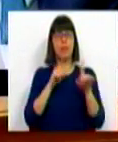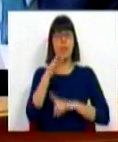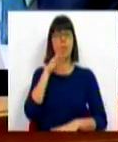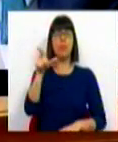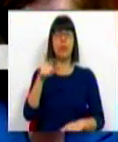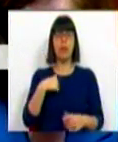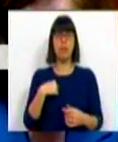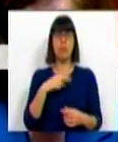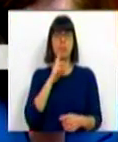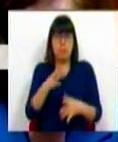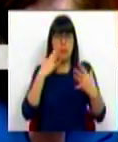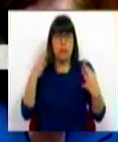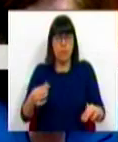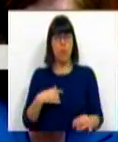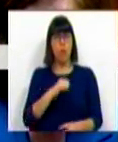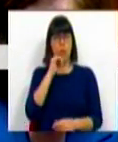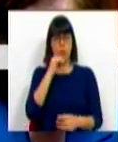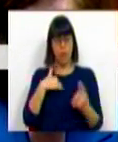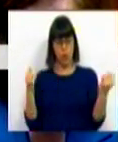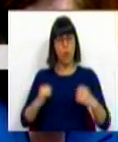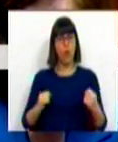Luís Montenegro, a minha resposta é simples. Eu costumo